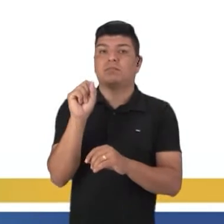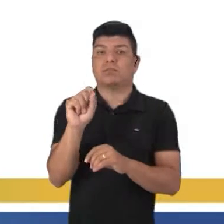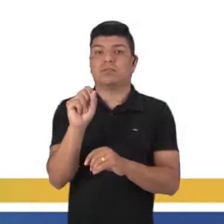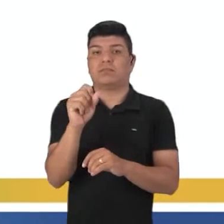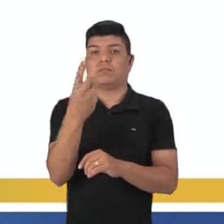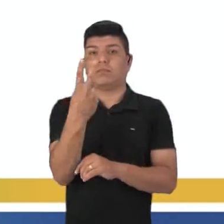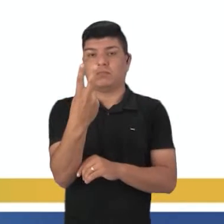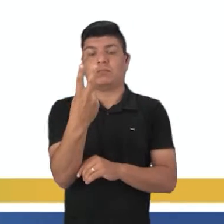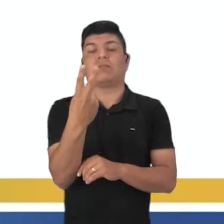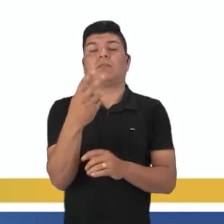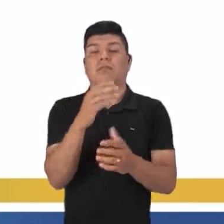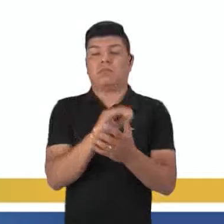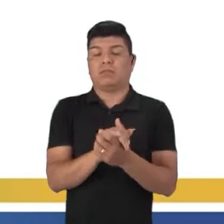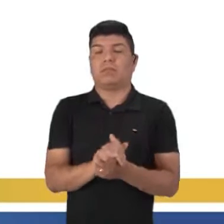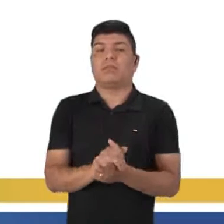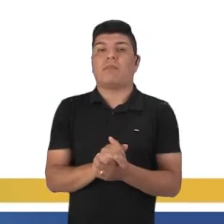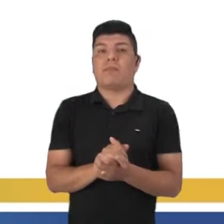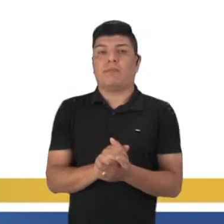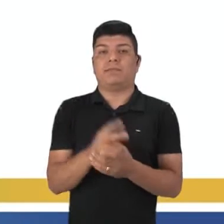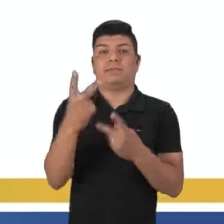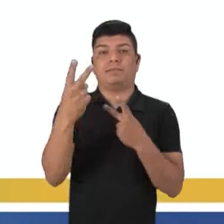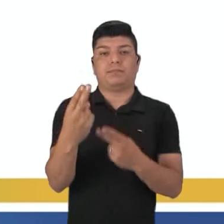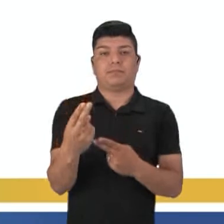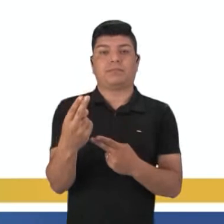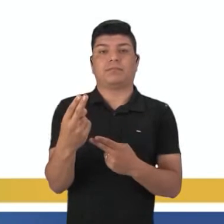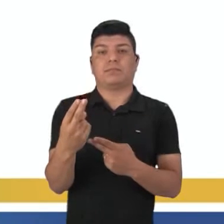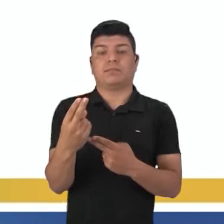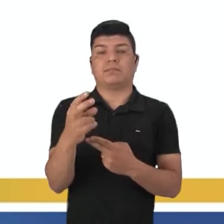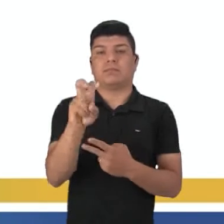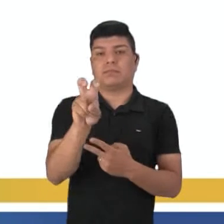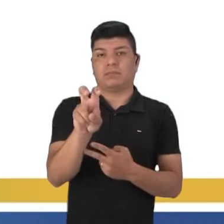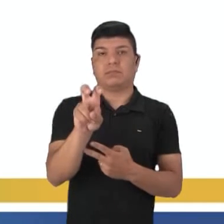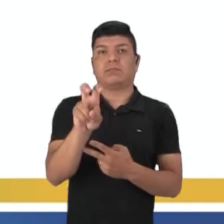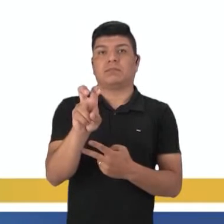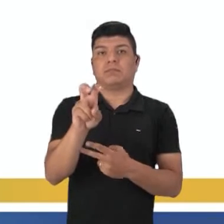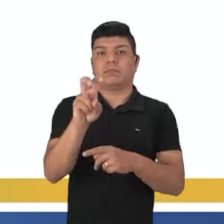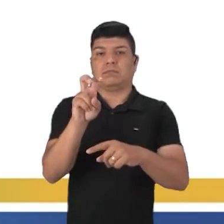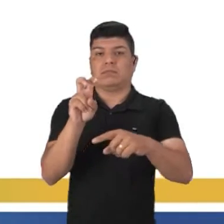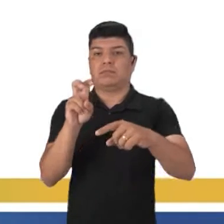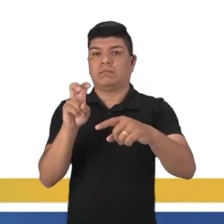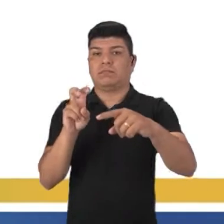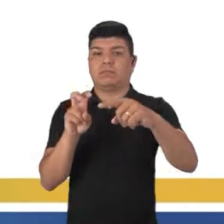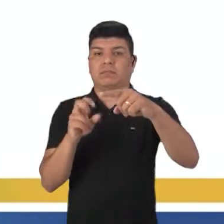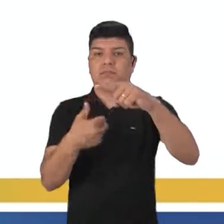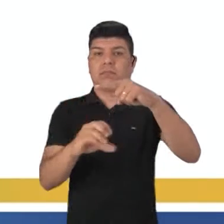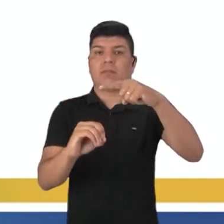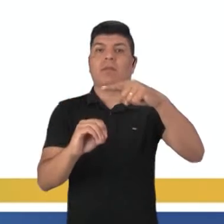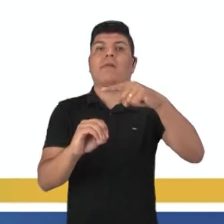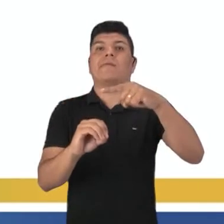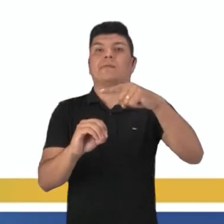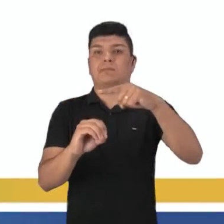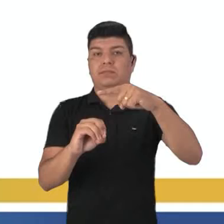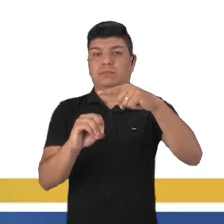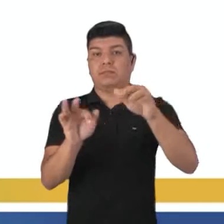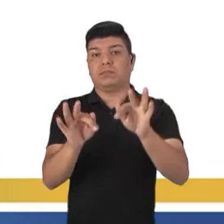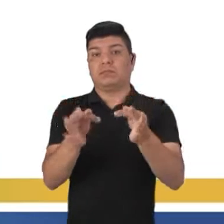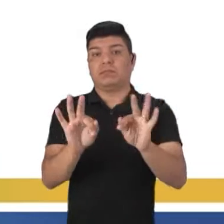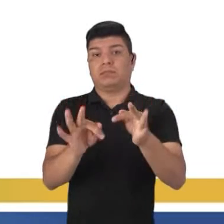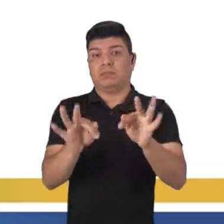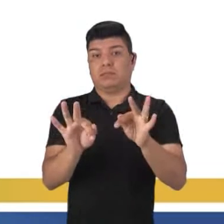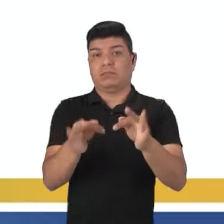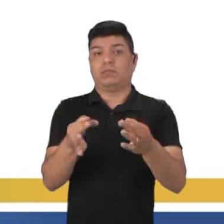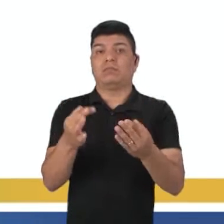de 2 aí, E2, é igual a 5 sobre 10, né? Se simplificarmos essa